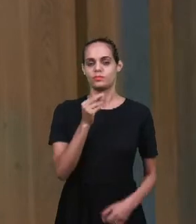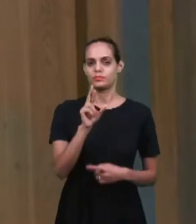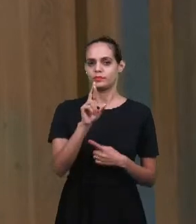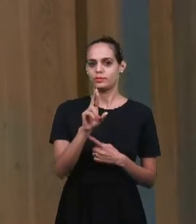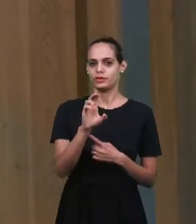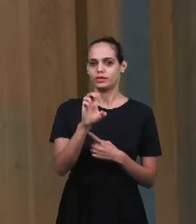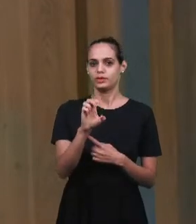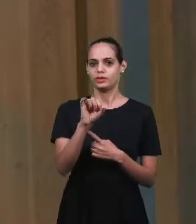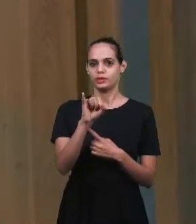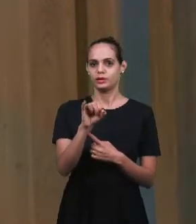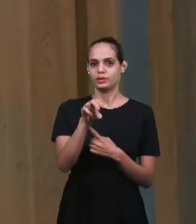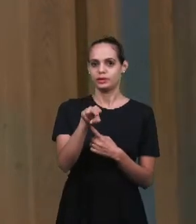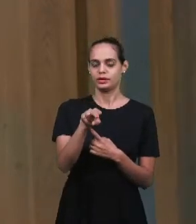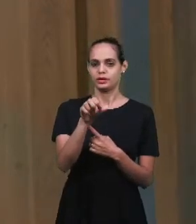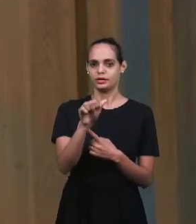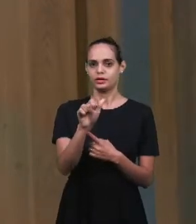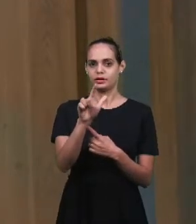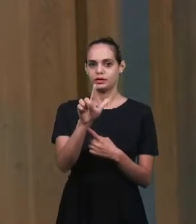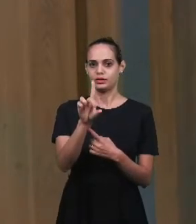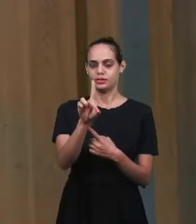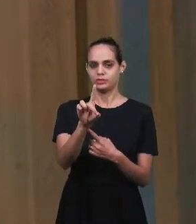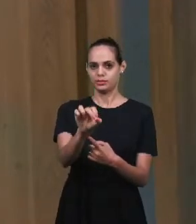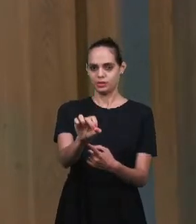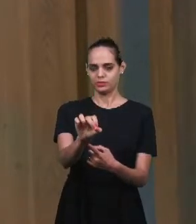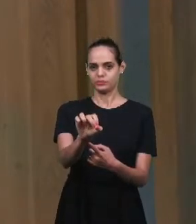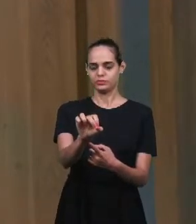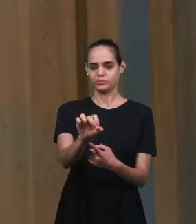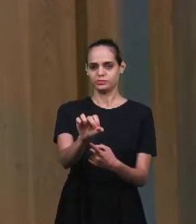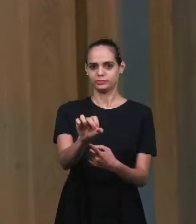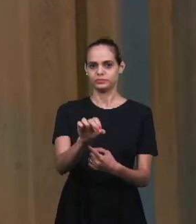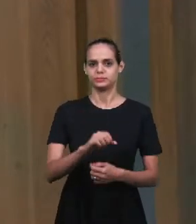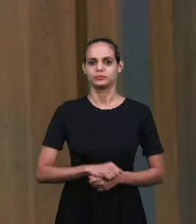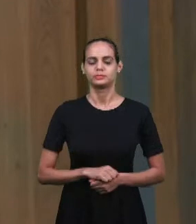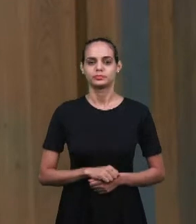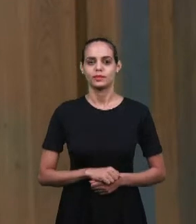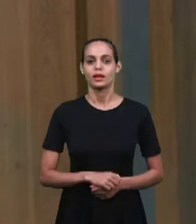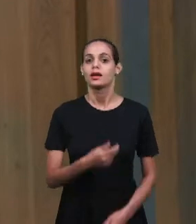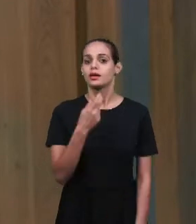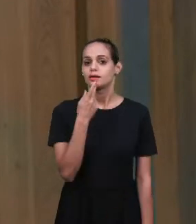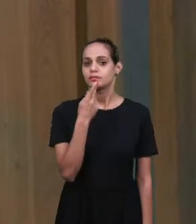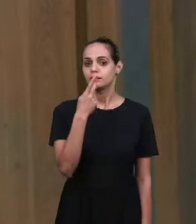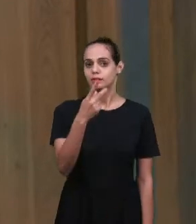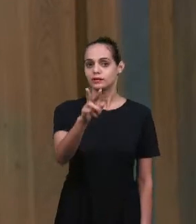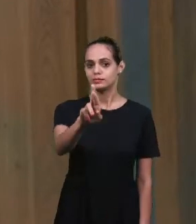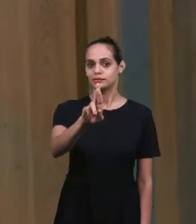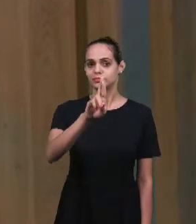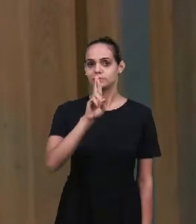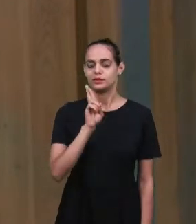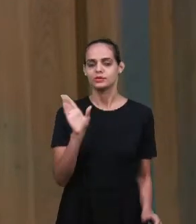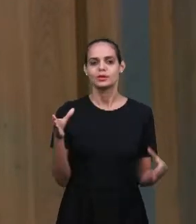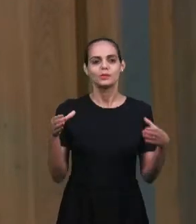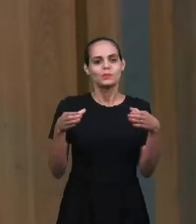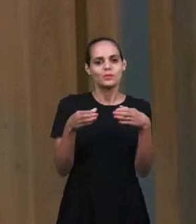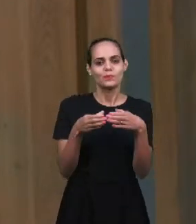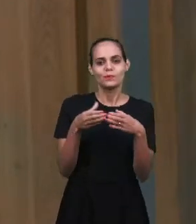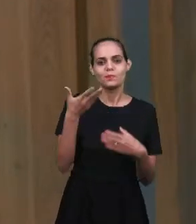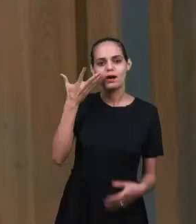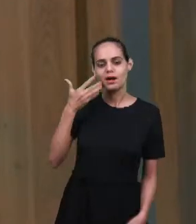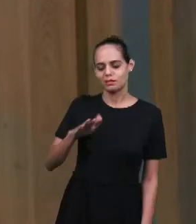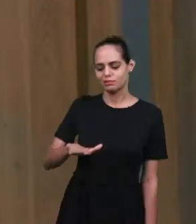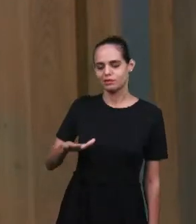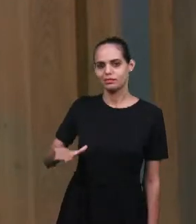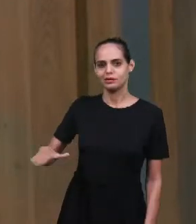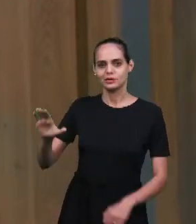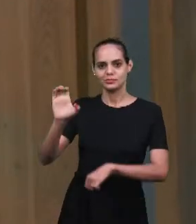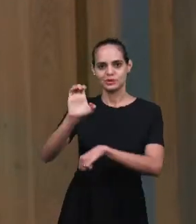de obreiros da igreja de Teixeira de Freitas, vai nos dar uma primeira resposta. E também teremos ali um grupo de crianças do estado do Espírito Santo,